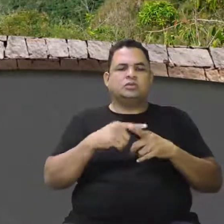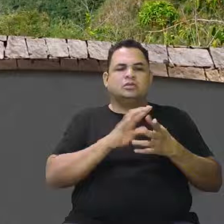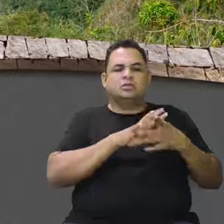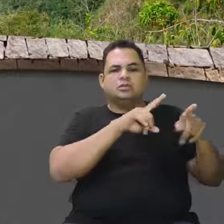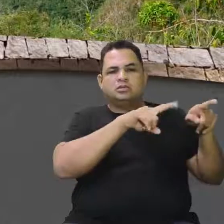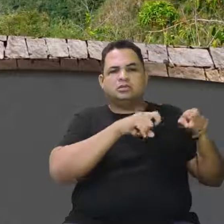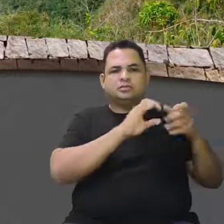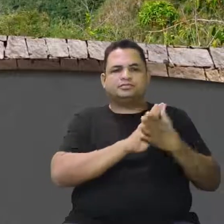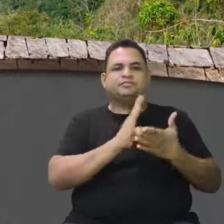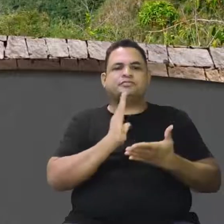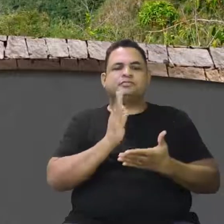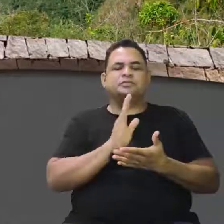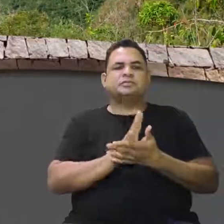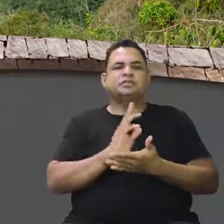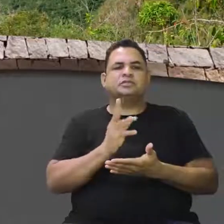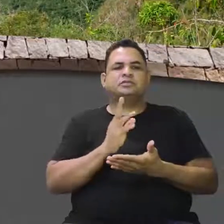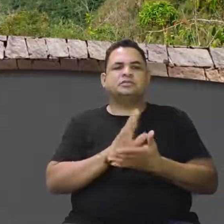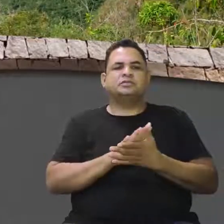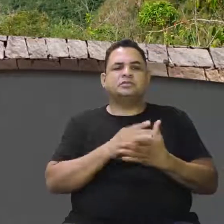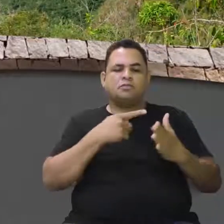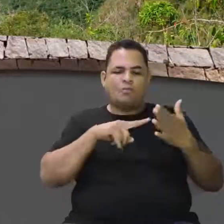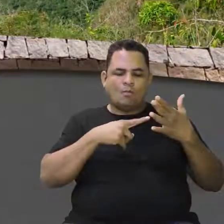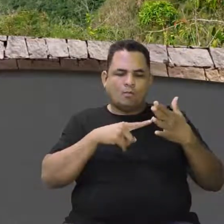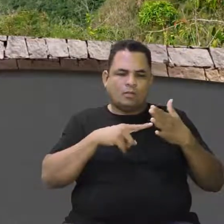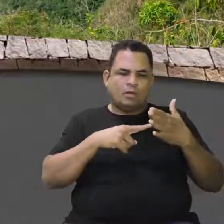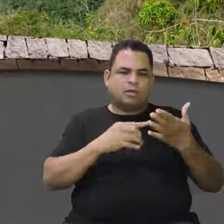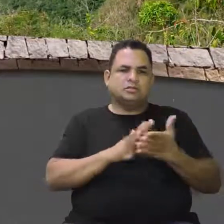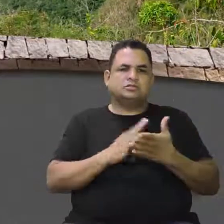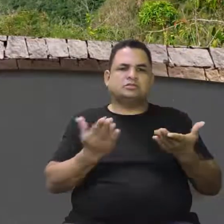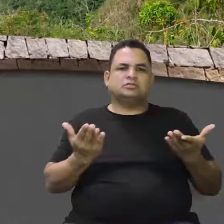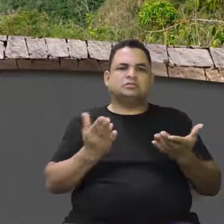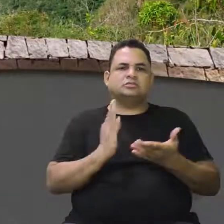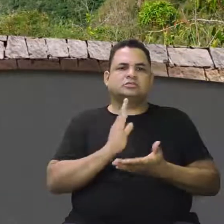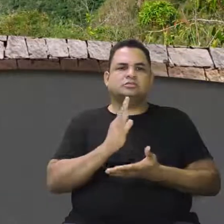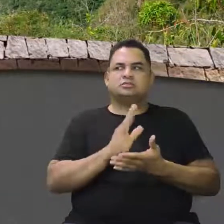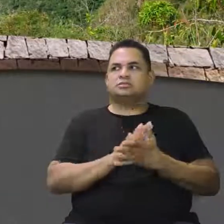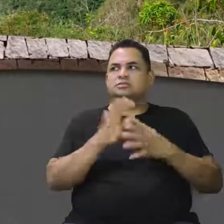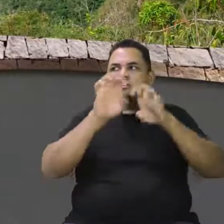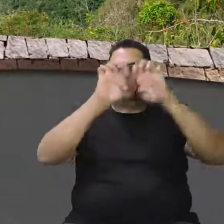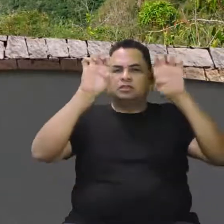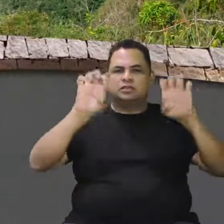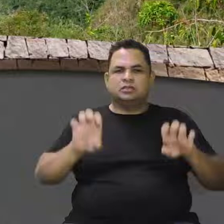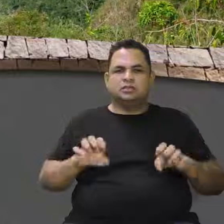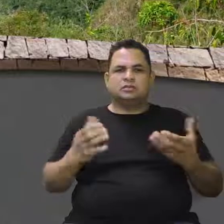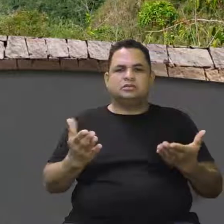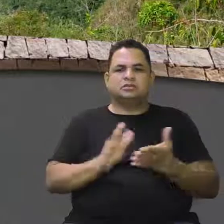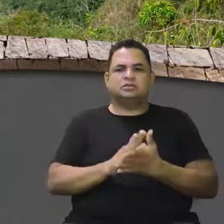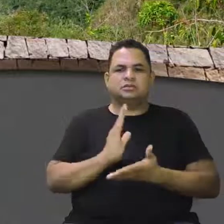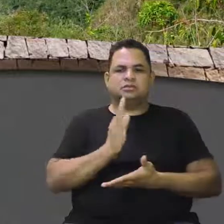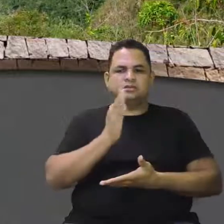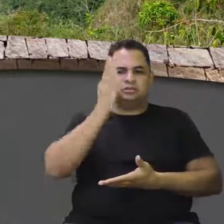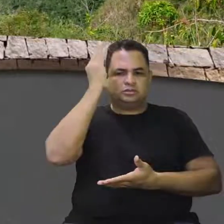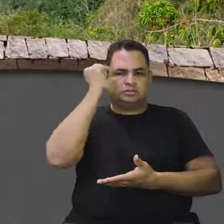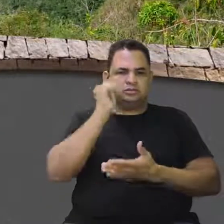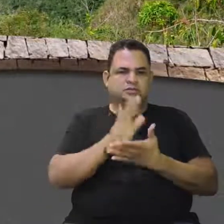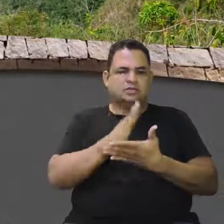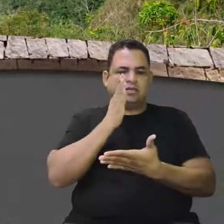campo ele já passava por esse processo de mecanização. Beleza? A estrutura, a gente sabe que na